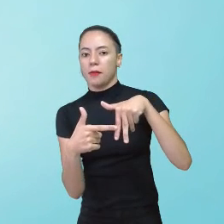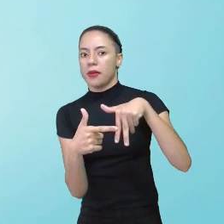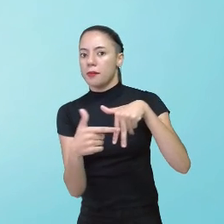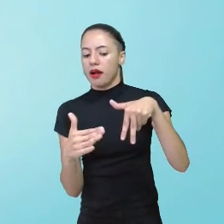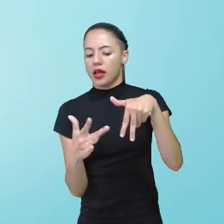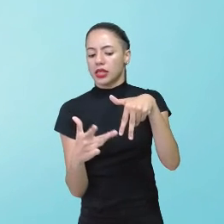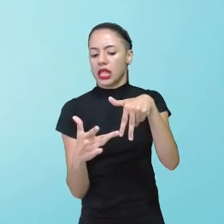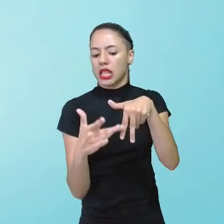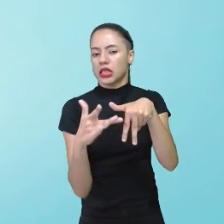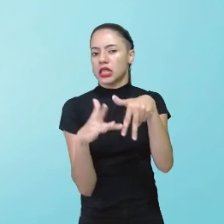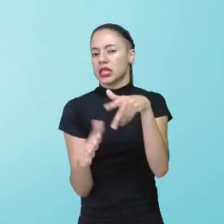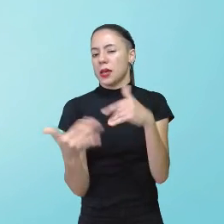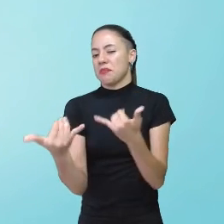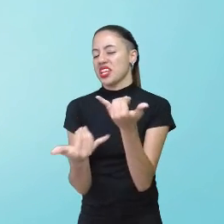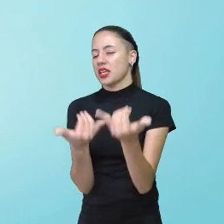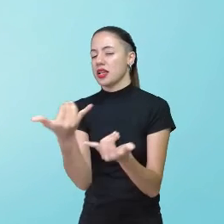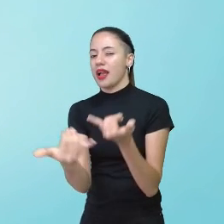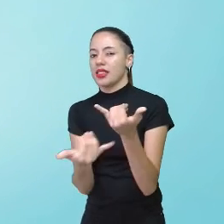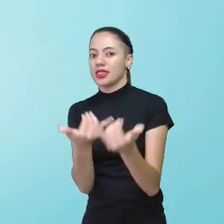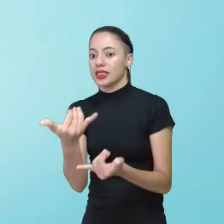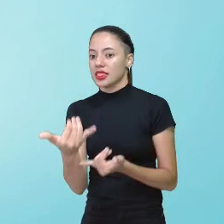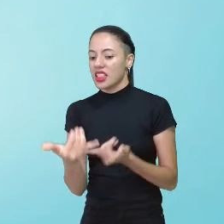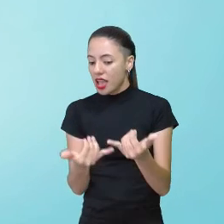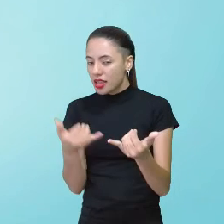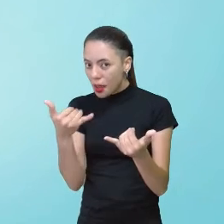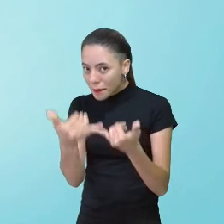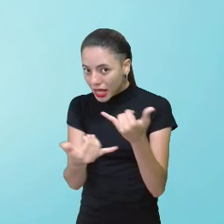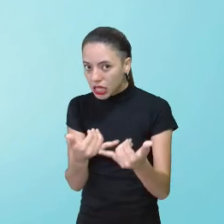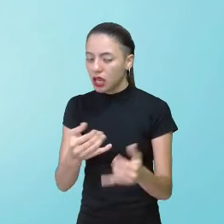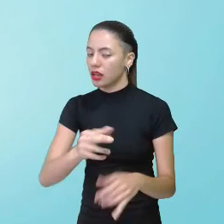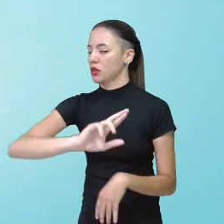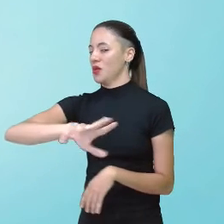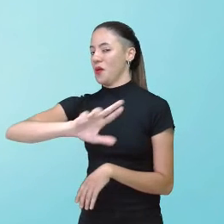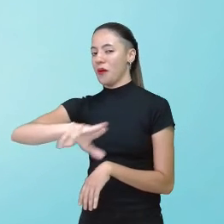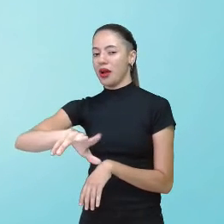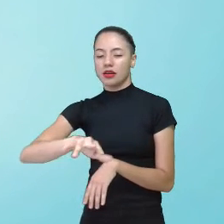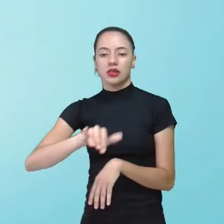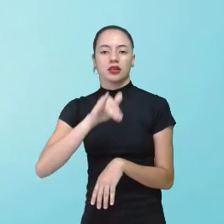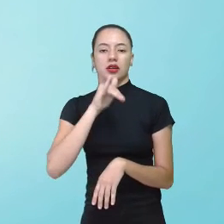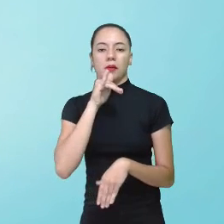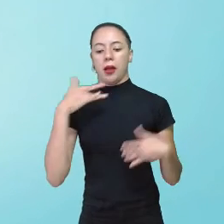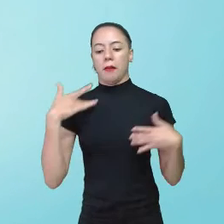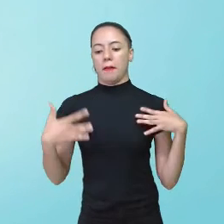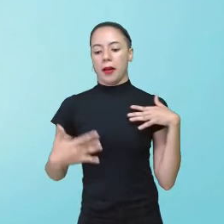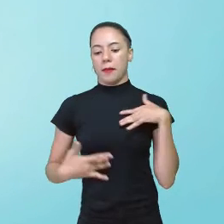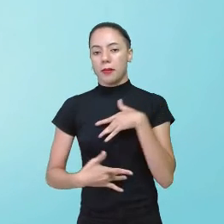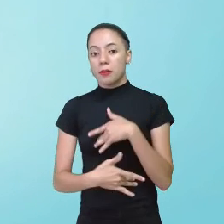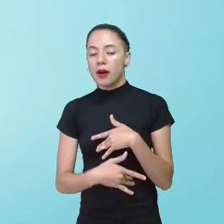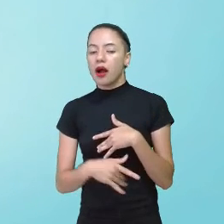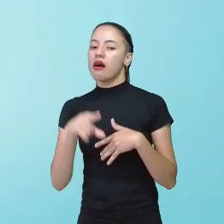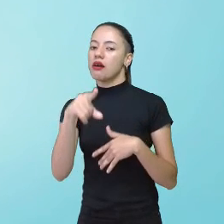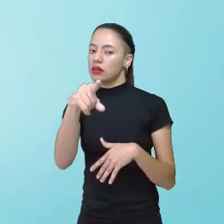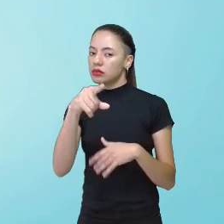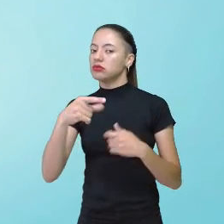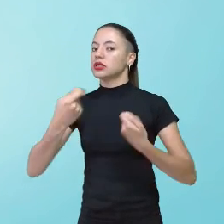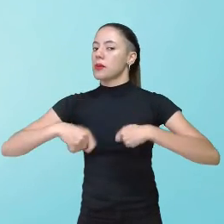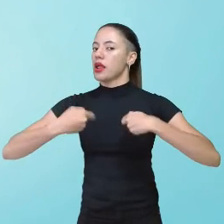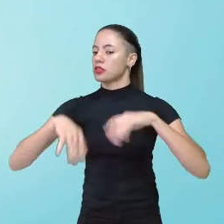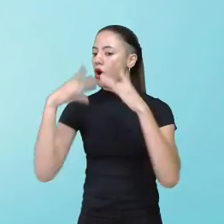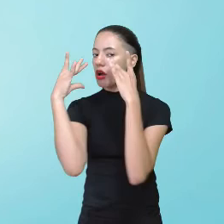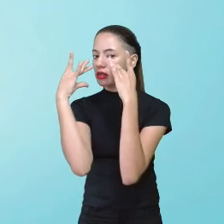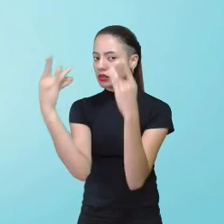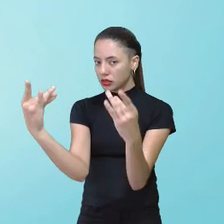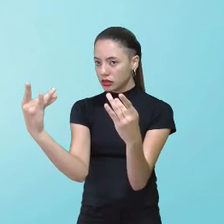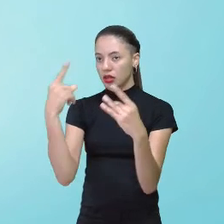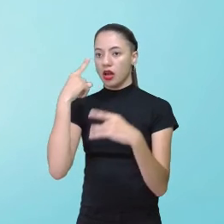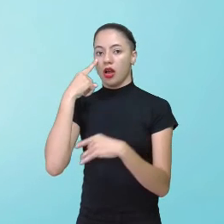né? Então com brincadeiras, né? Falsas brincadeiras, né? De pegar, né? Nessas áreas, então já é para se ficar alerta. Então vê que o